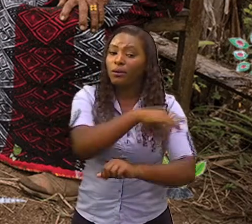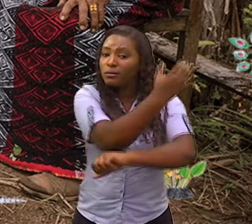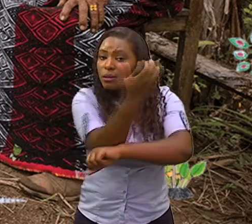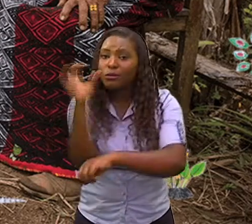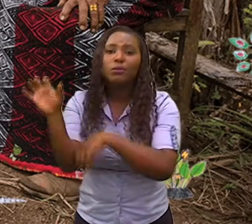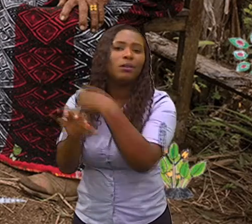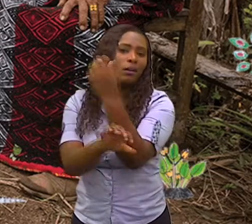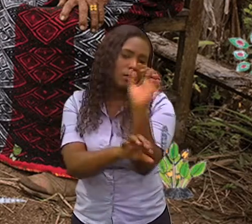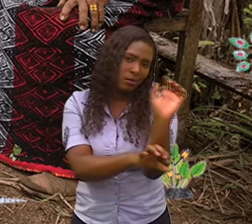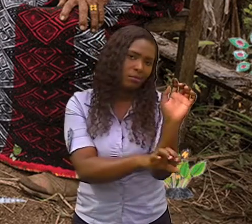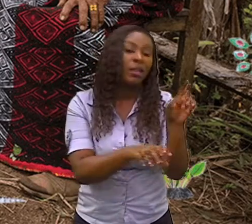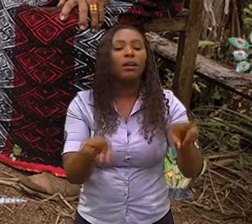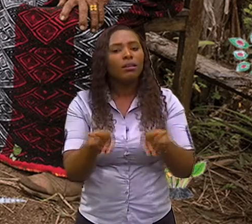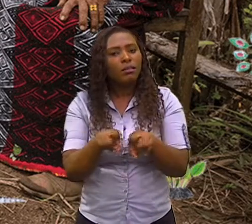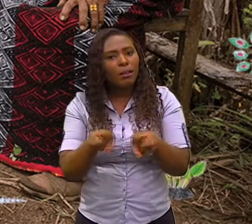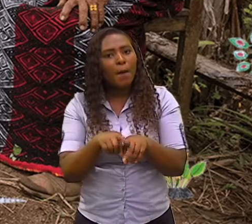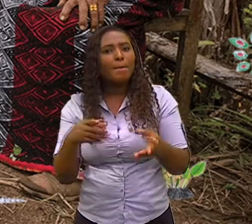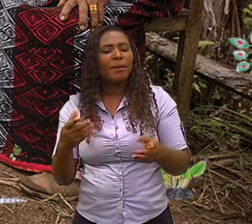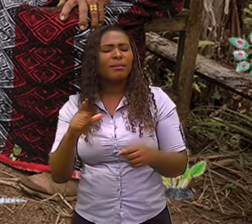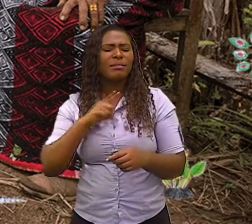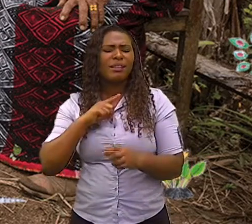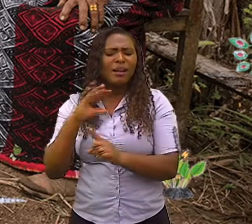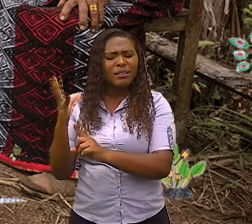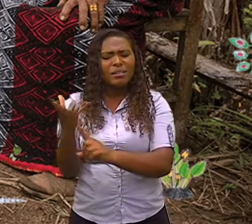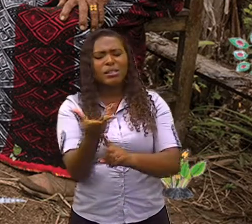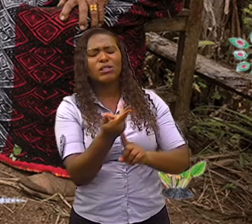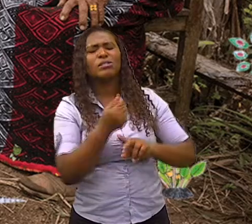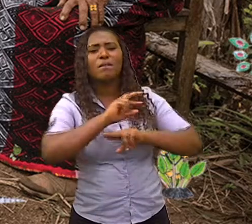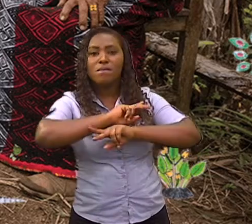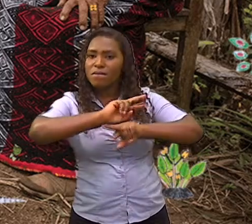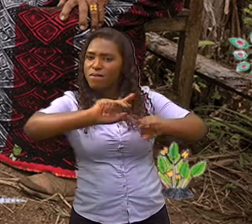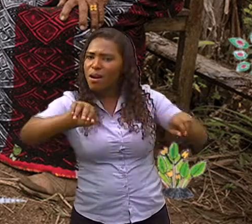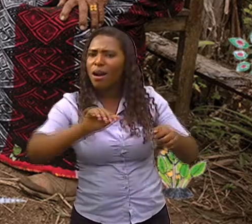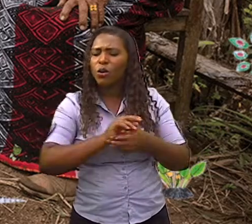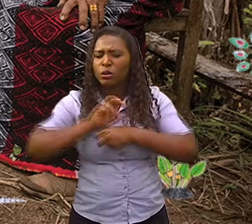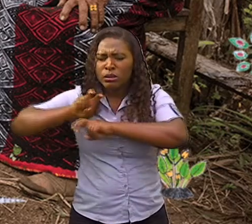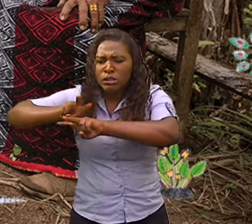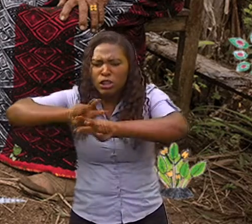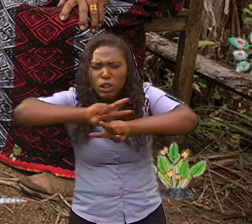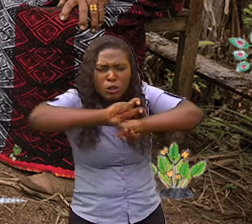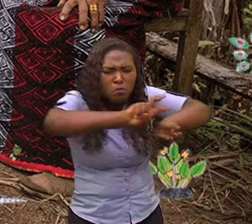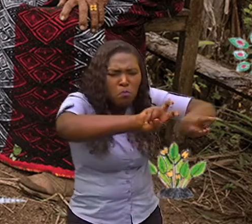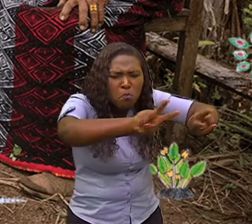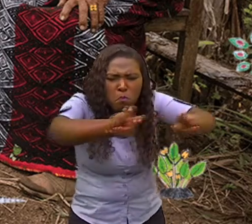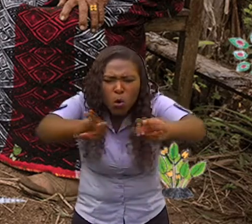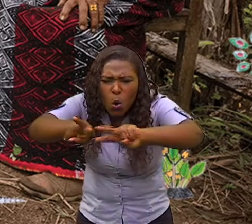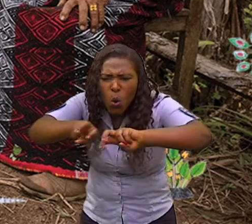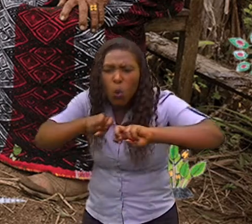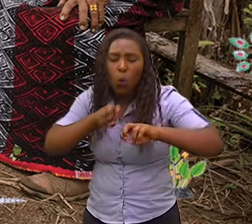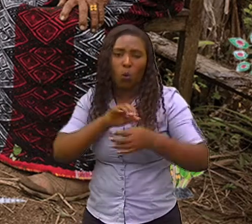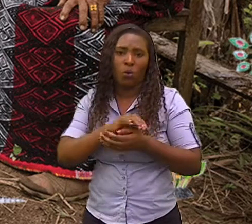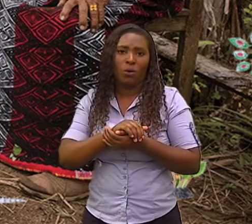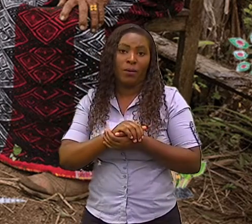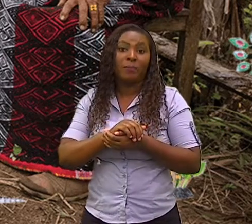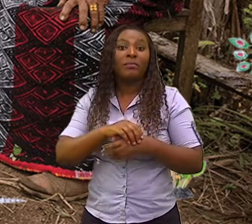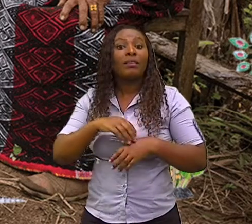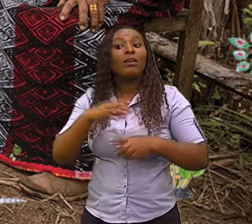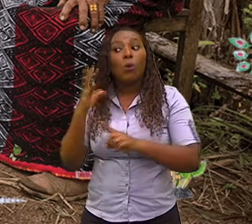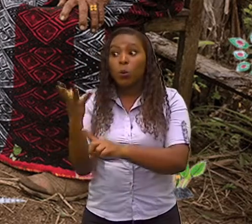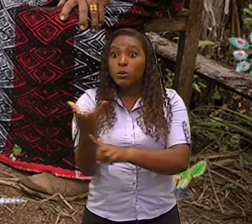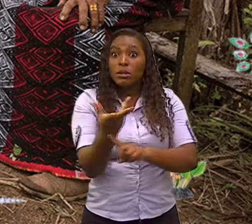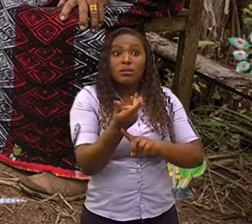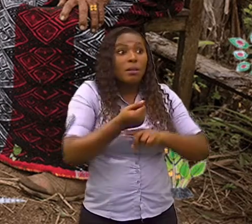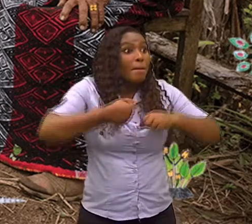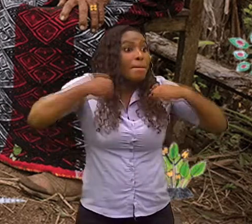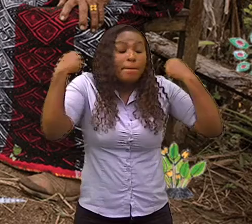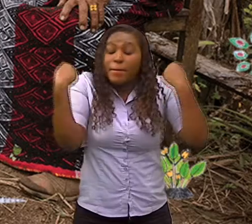vários artistas, que junto com as grandes explorações, eles eram o quê? Indispensáveis para catalogar